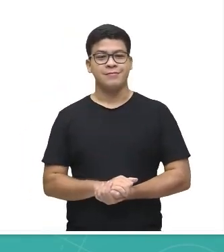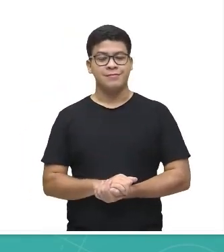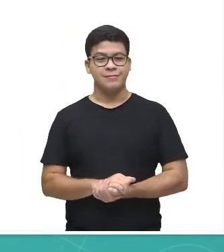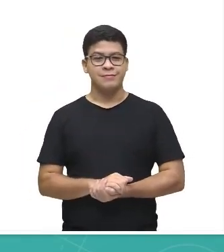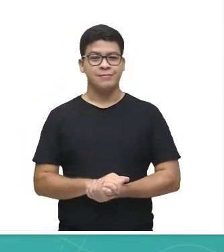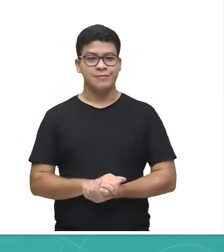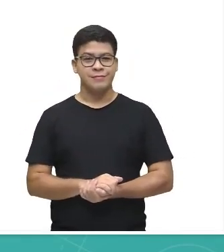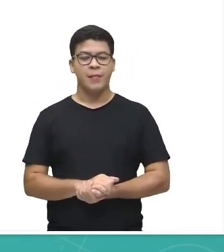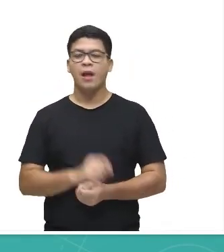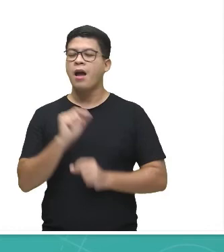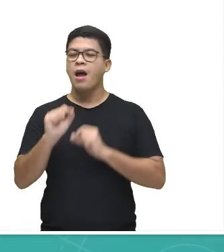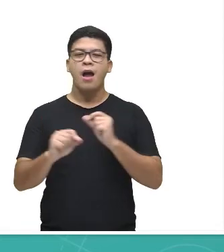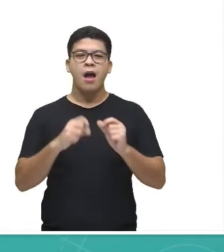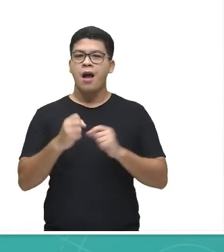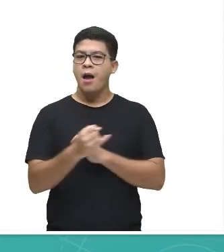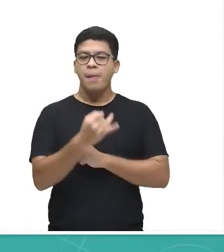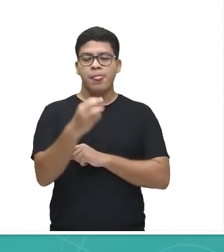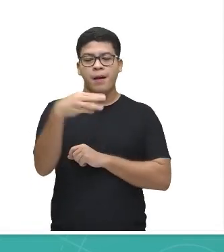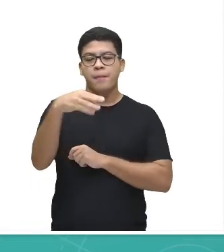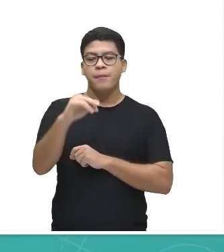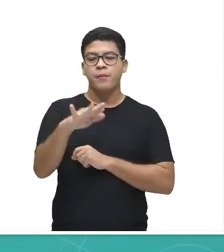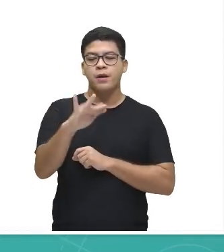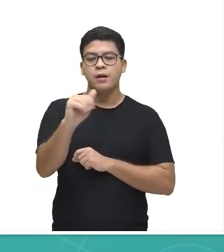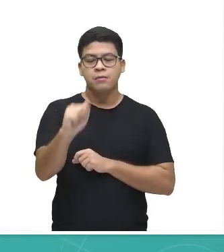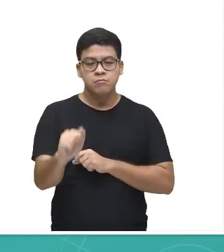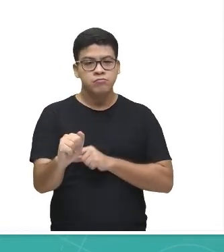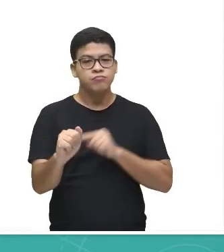Quem mais está por aqui? A Maria.